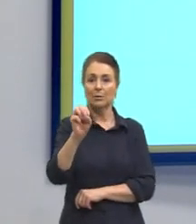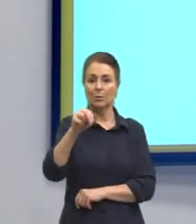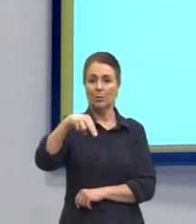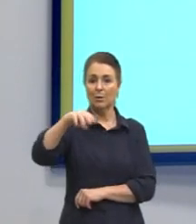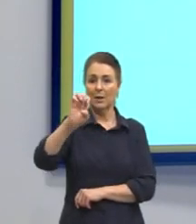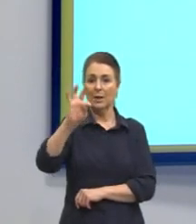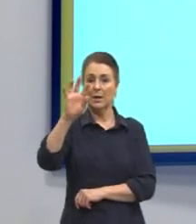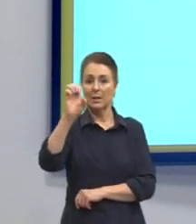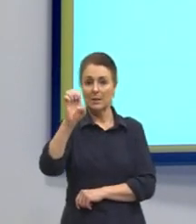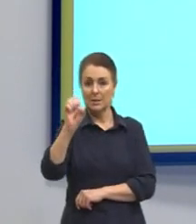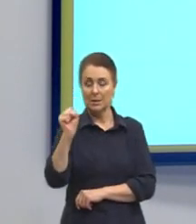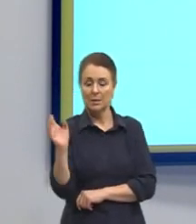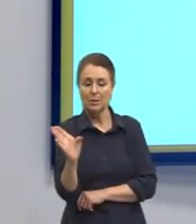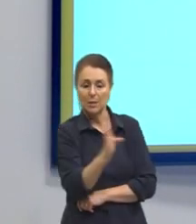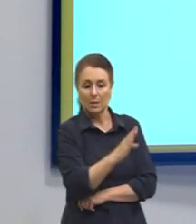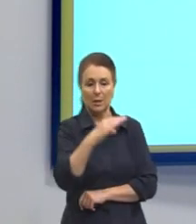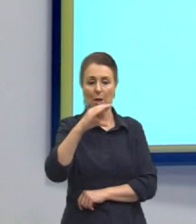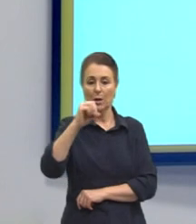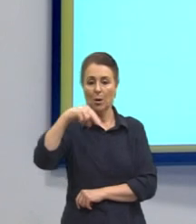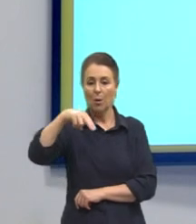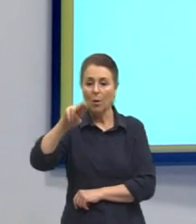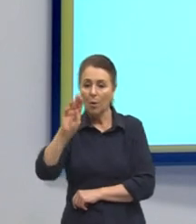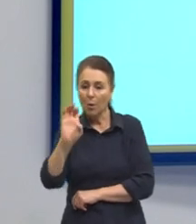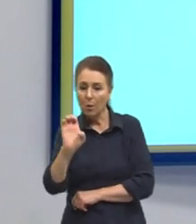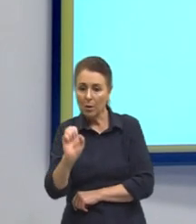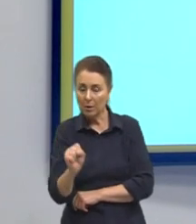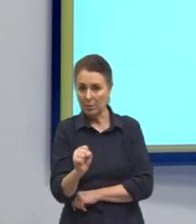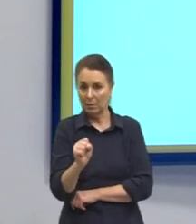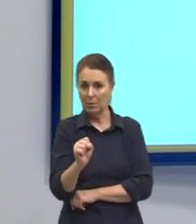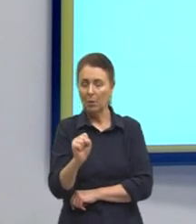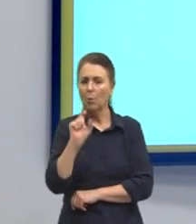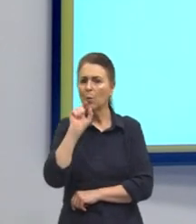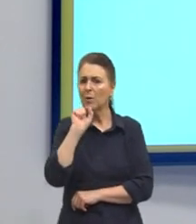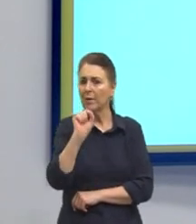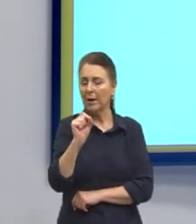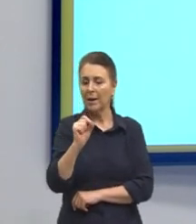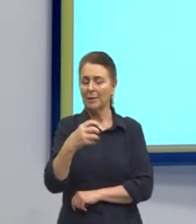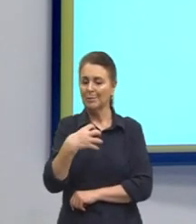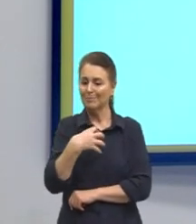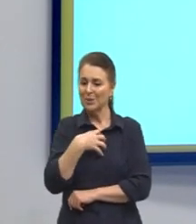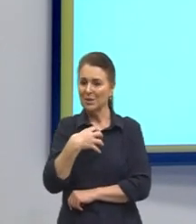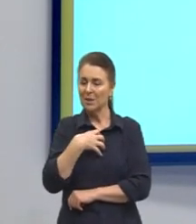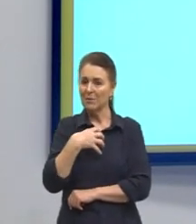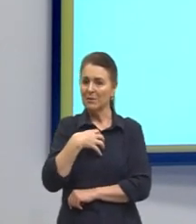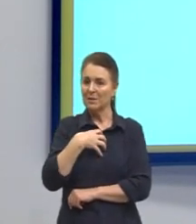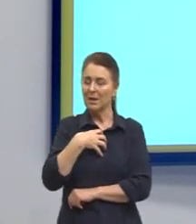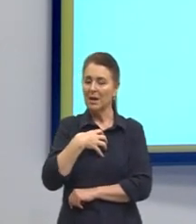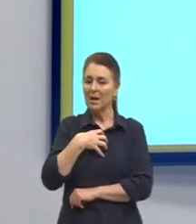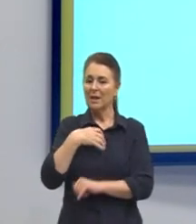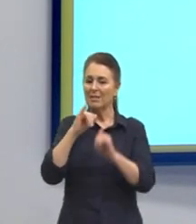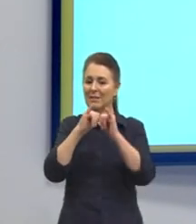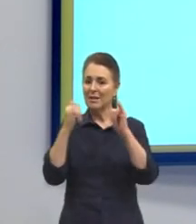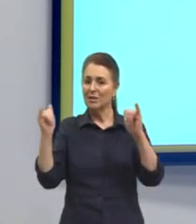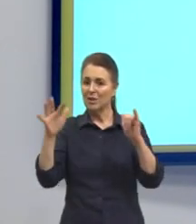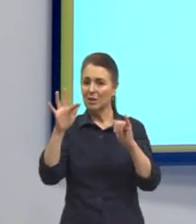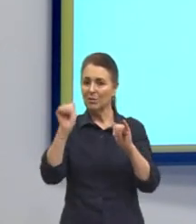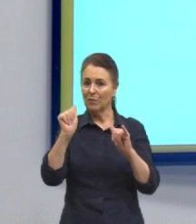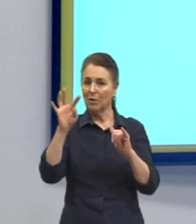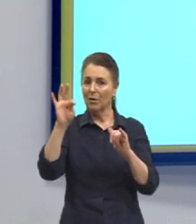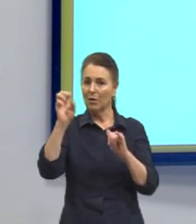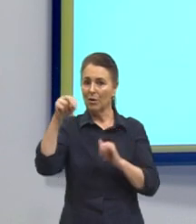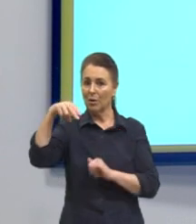bastonetes eles estão eles são os cones são sensíveis a energia dos fótons né e os